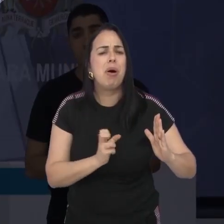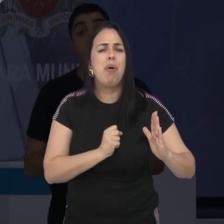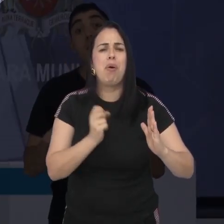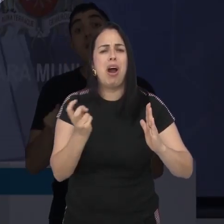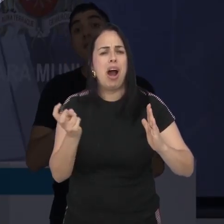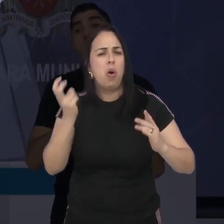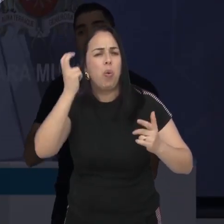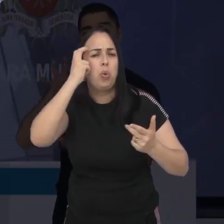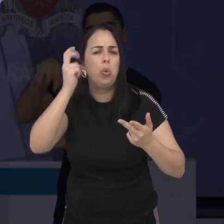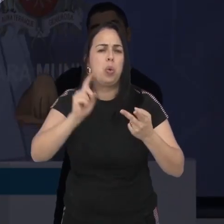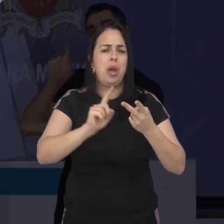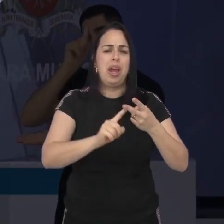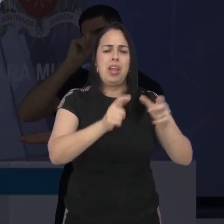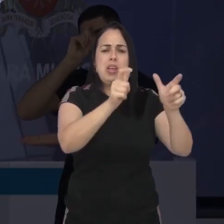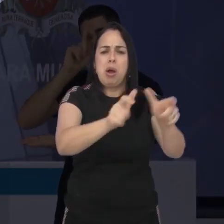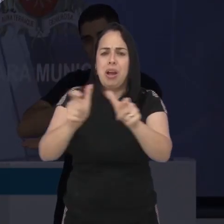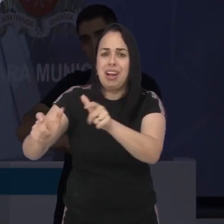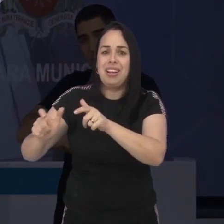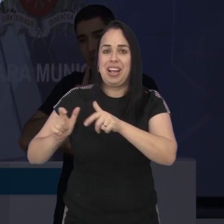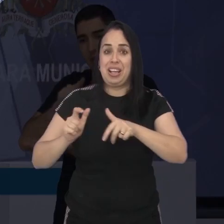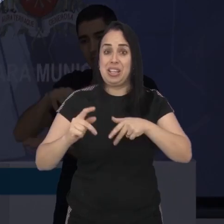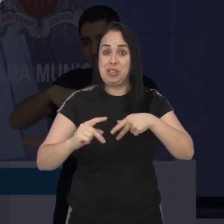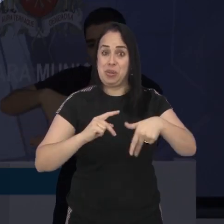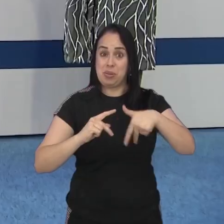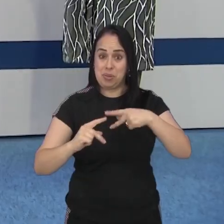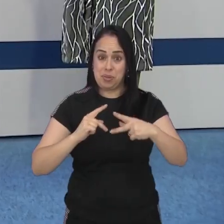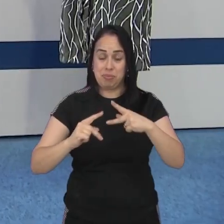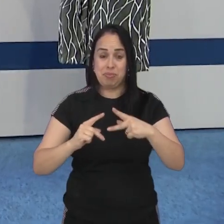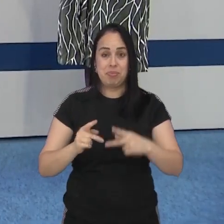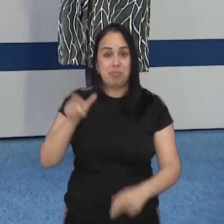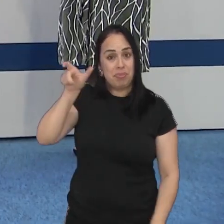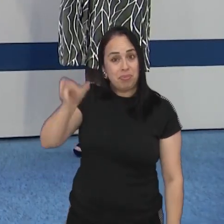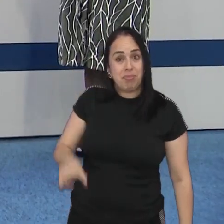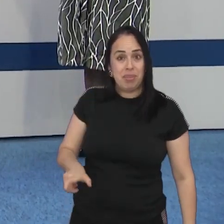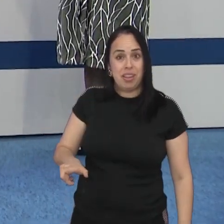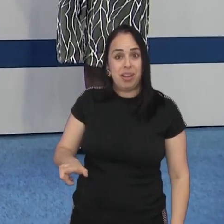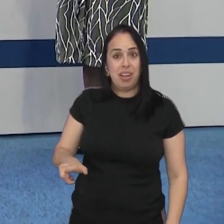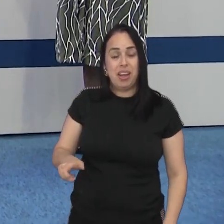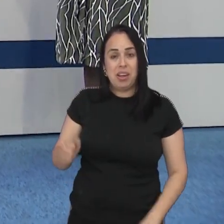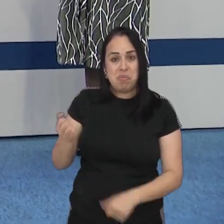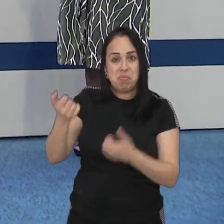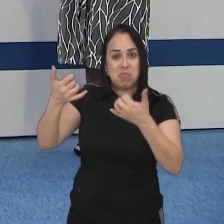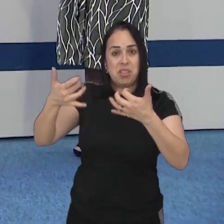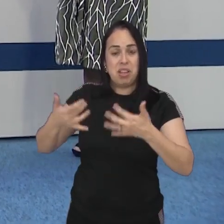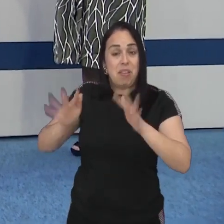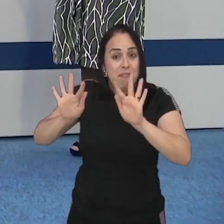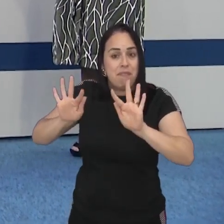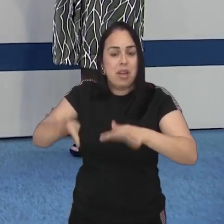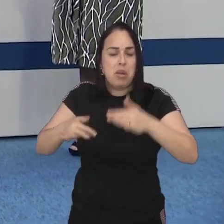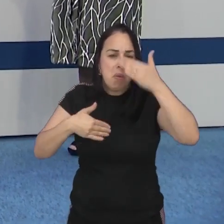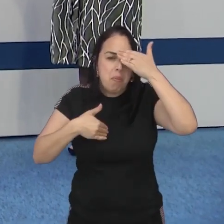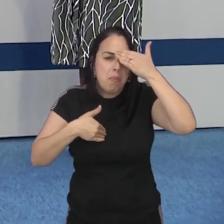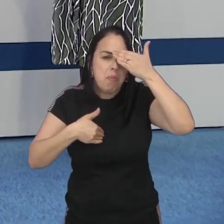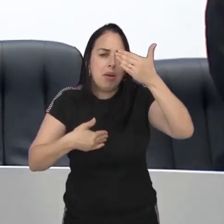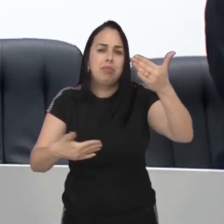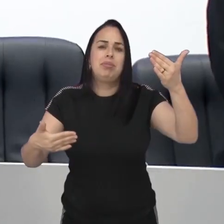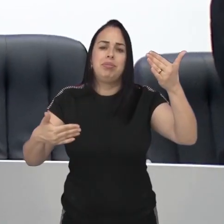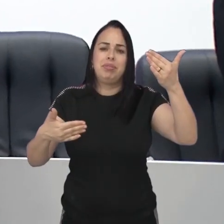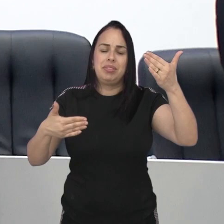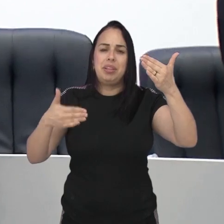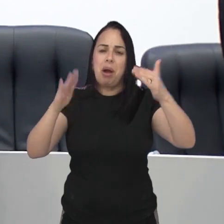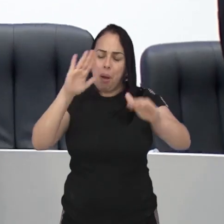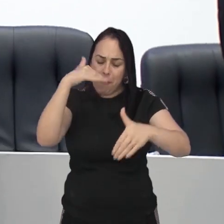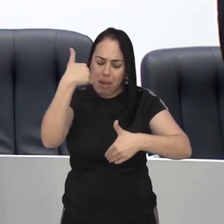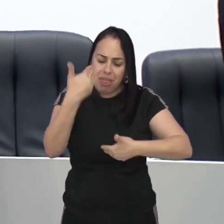cultura, bairros e população joseense. Marcos Davi encerrou a sua fala agradecendo a homenagem e também